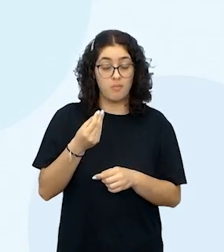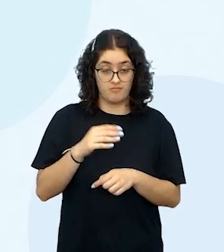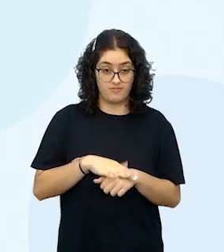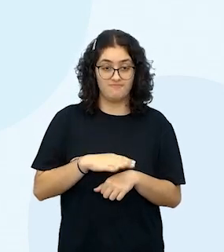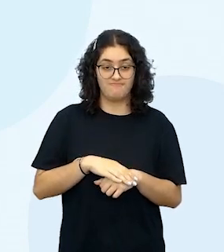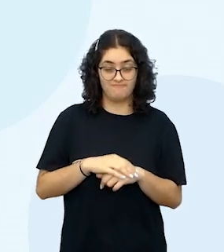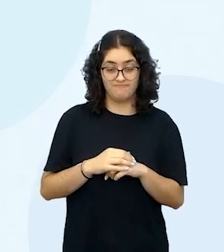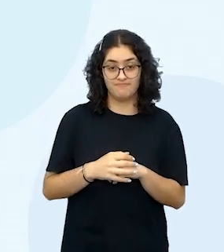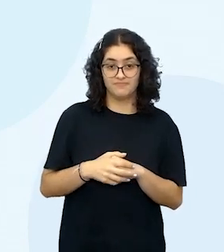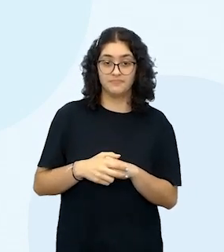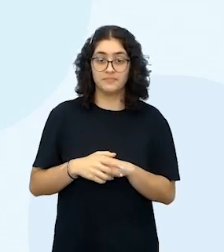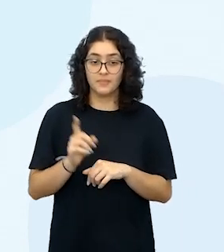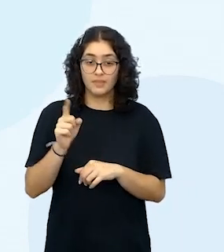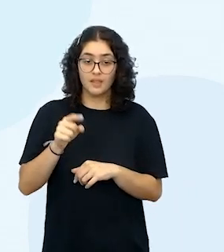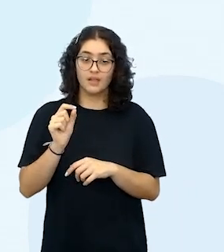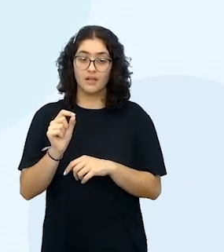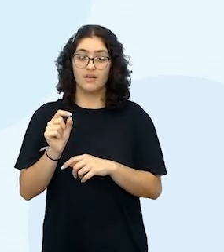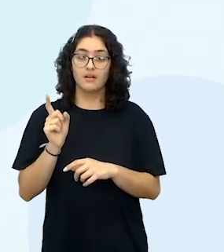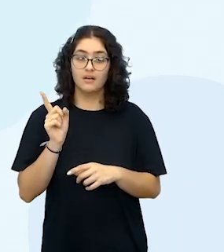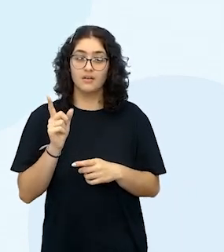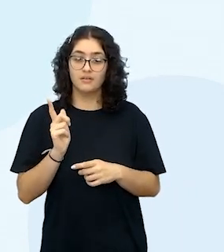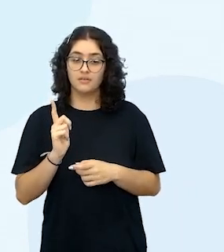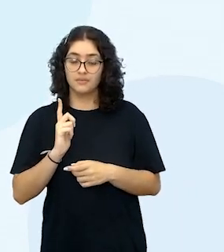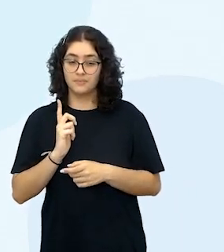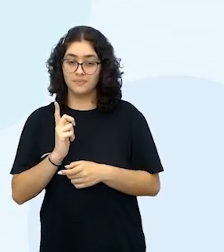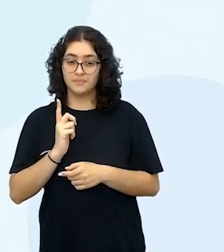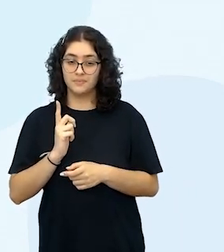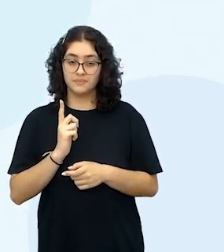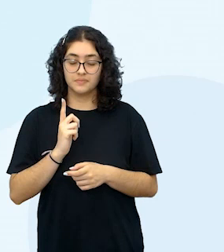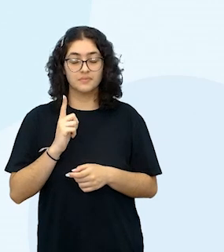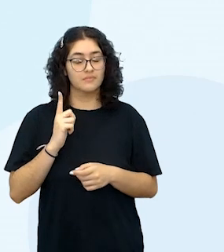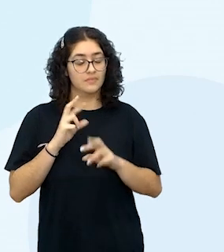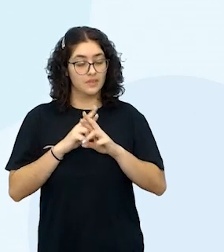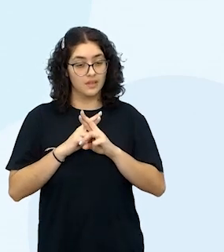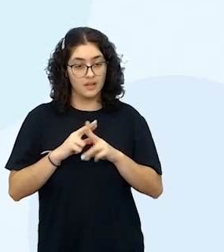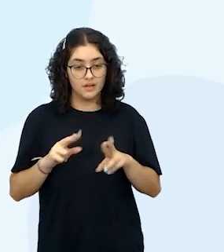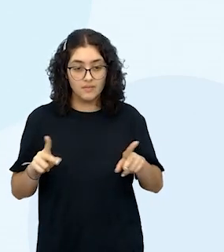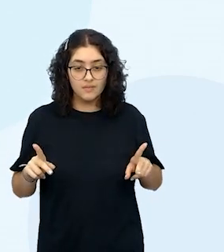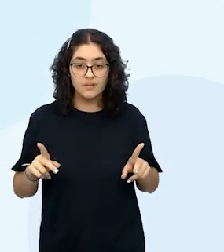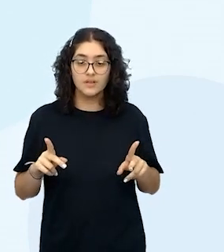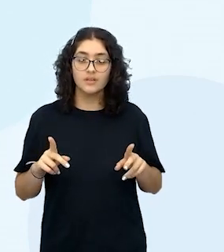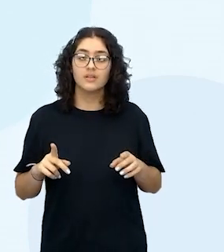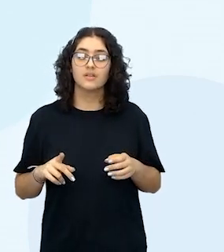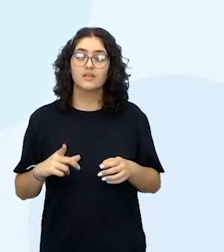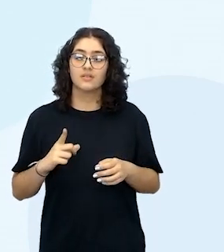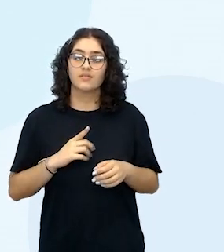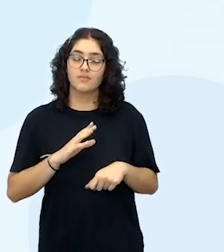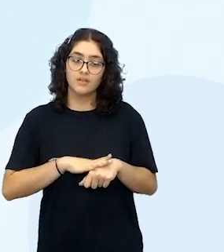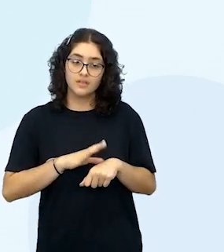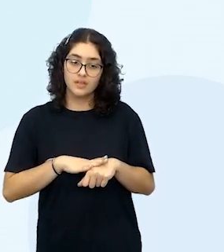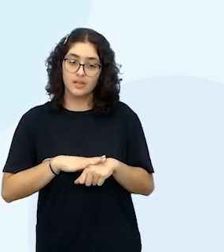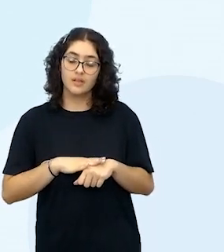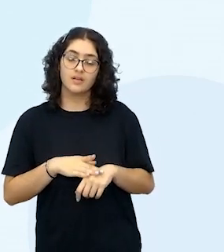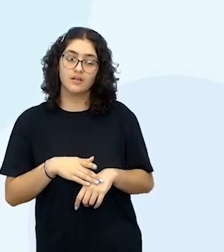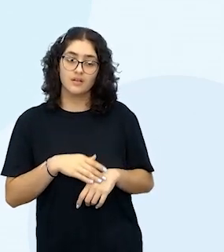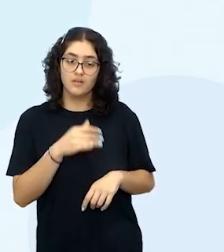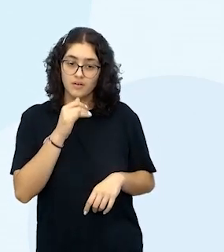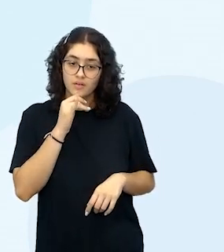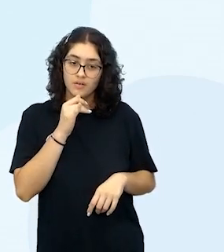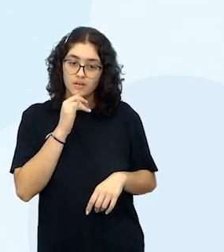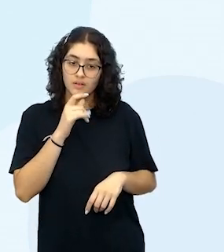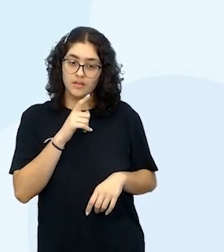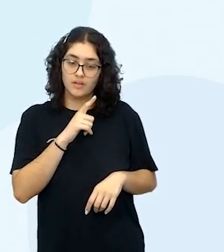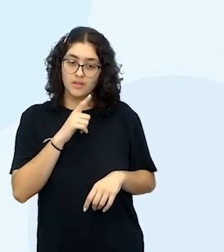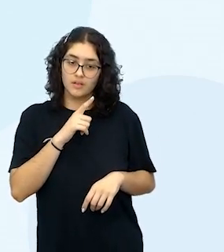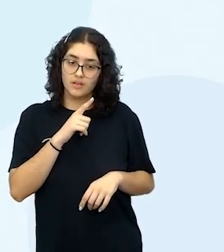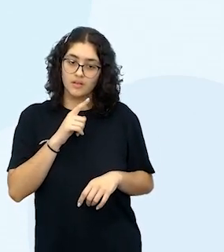comunidades. Esse é um programa que está articulado a diversas ações importantes, como a campanha mundial